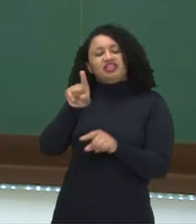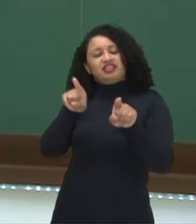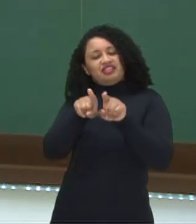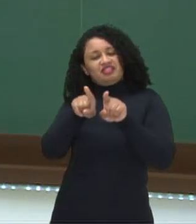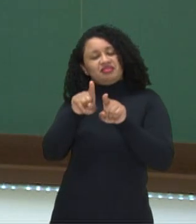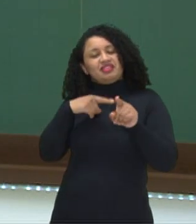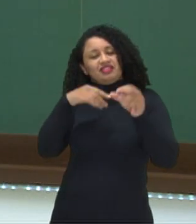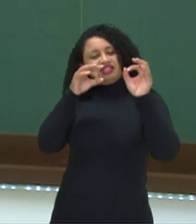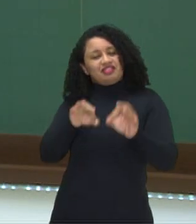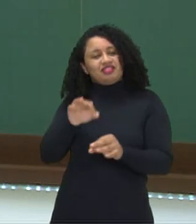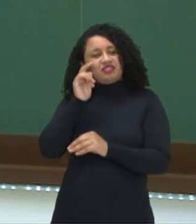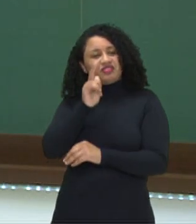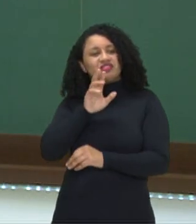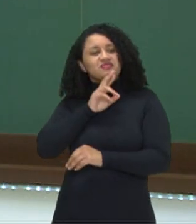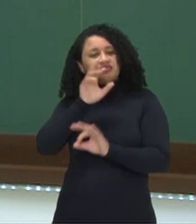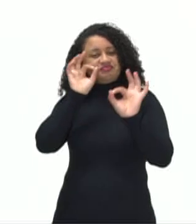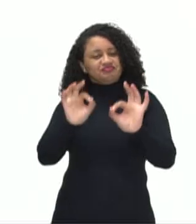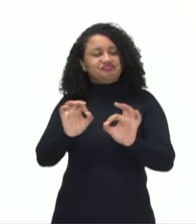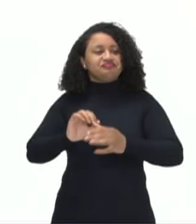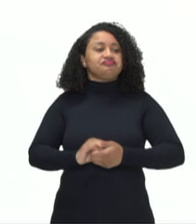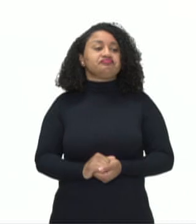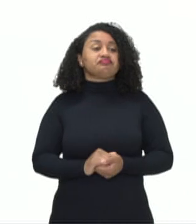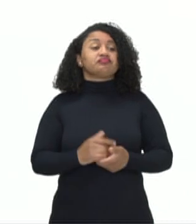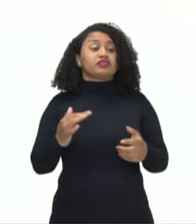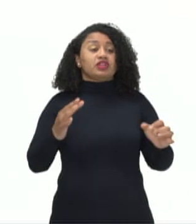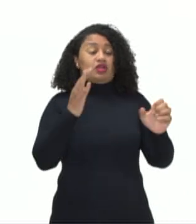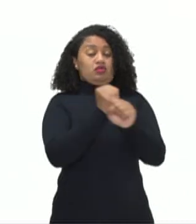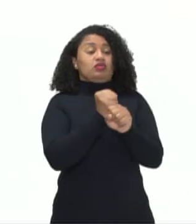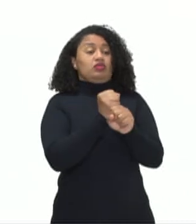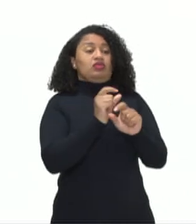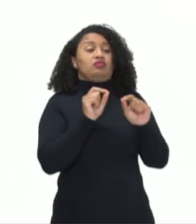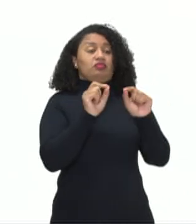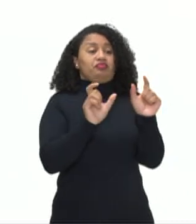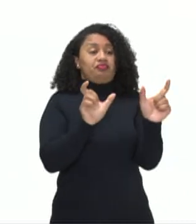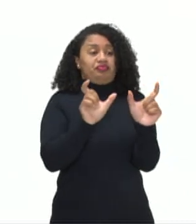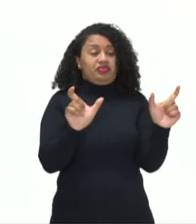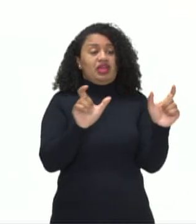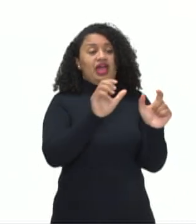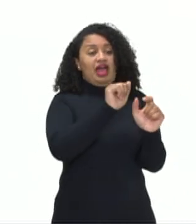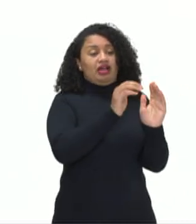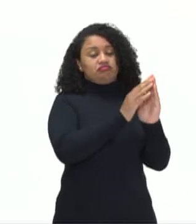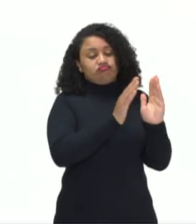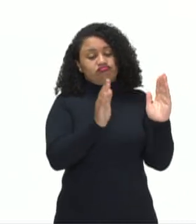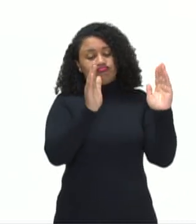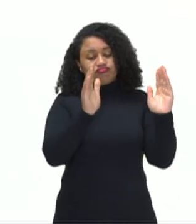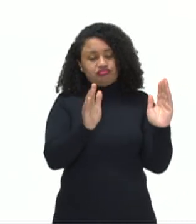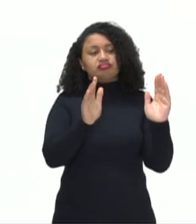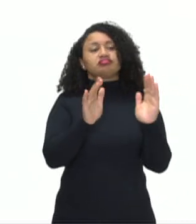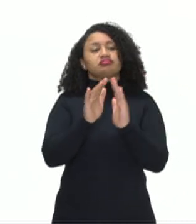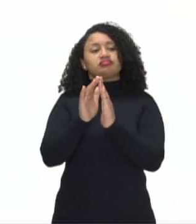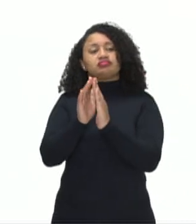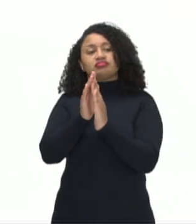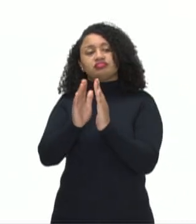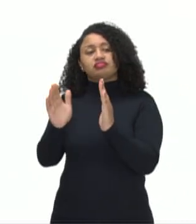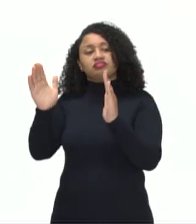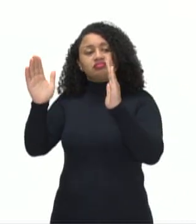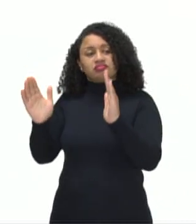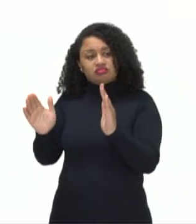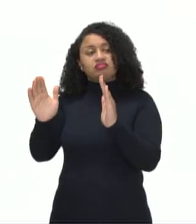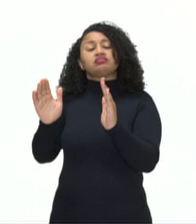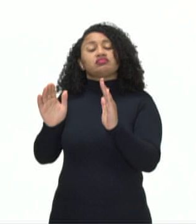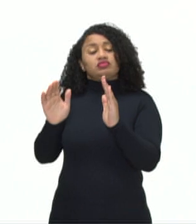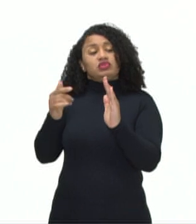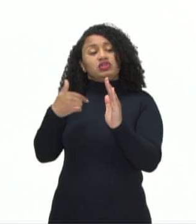Vamos lá? A soma então, na letra A, o polinômio A, 3A ao quadrado mais 2AB menos